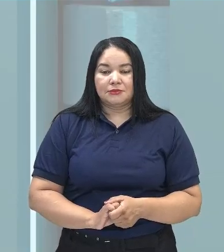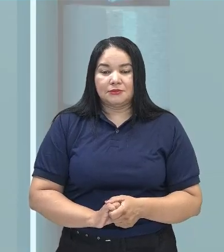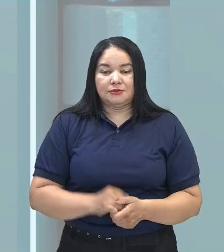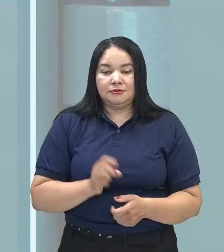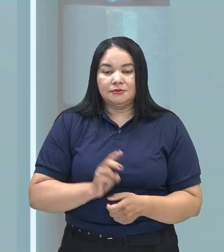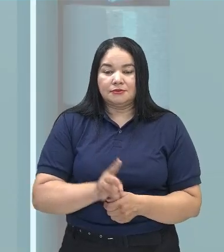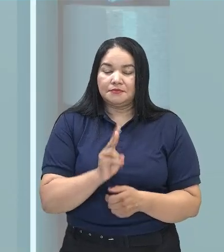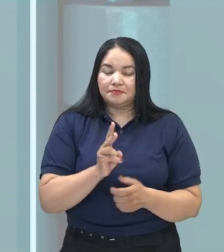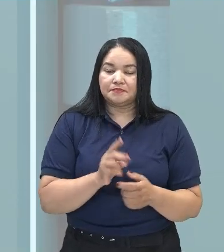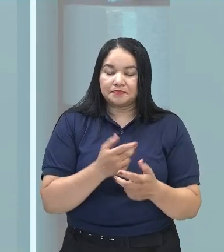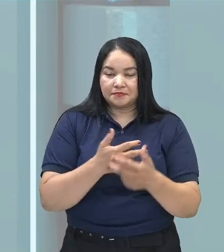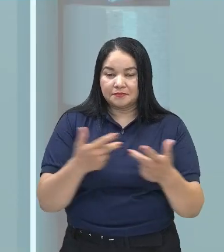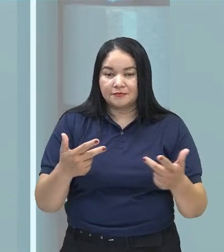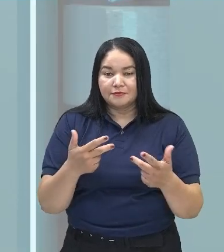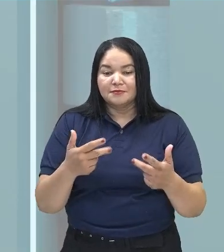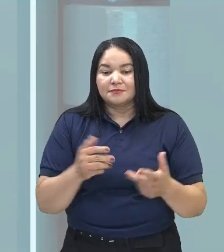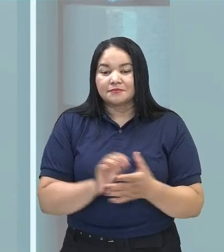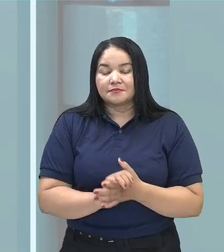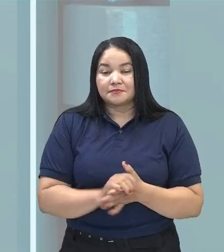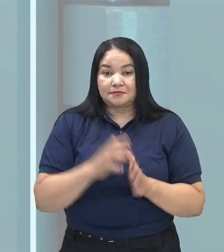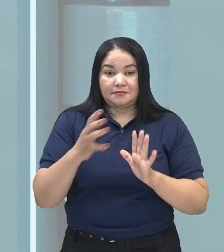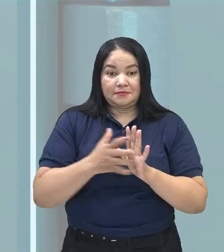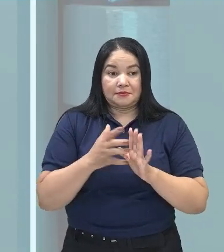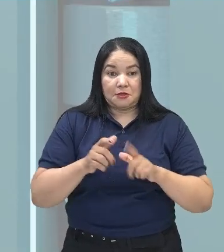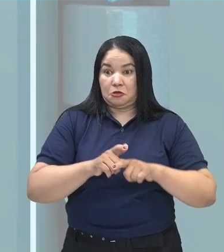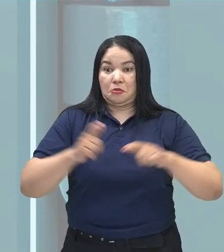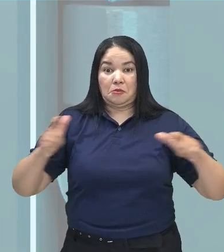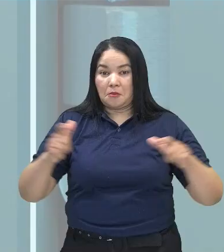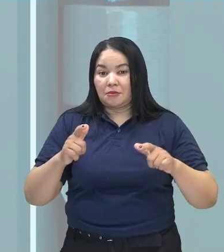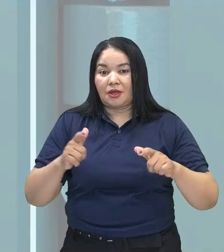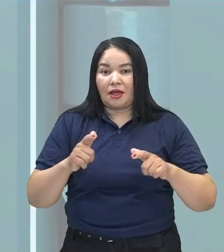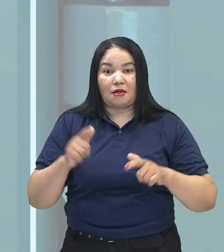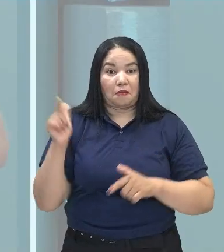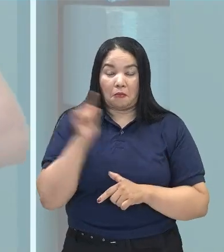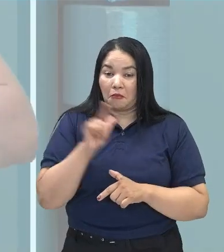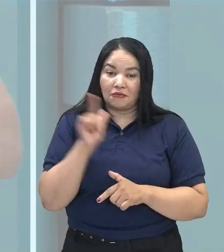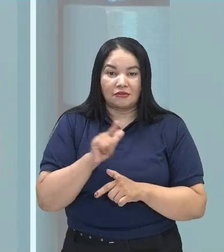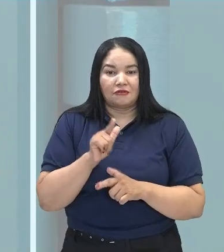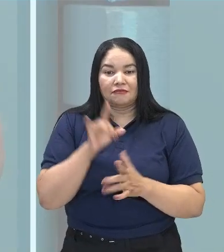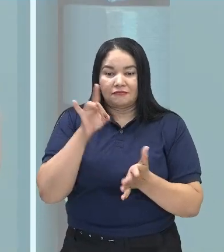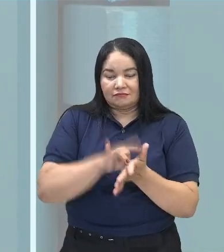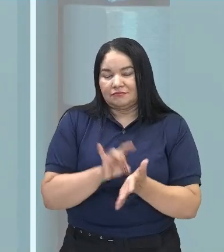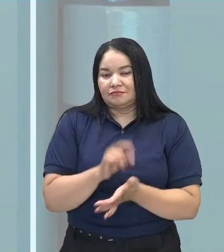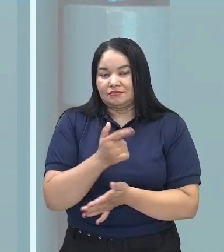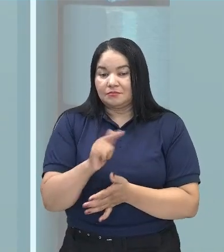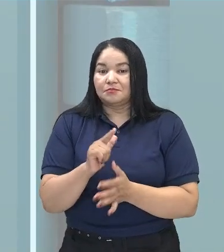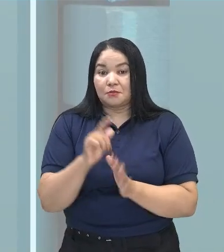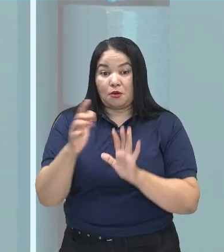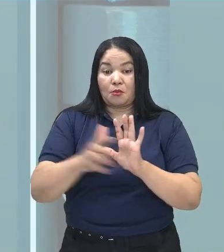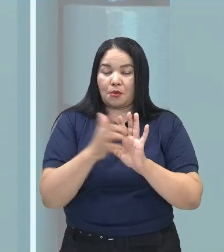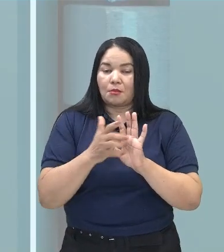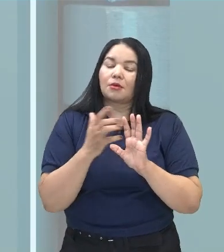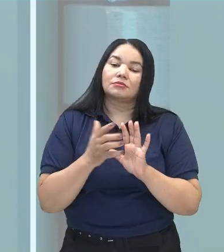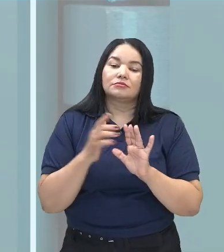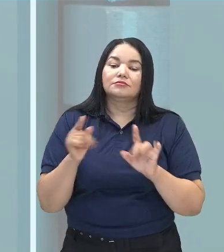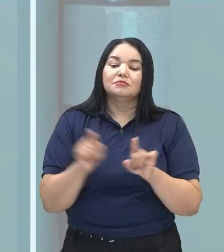sempre coisas que jamais, né, a gente conseguiu fazer, né? É tão